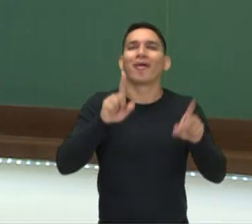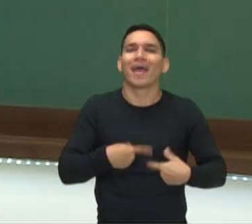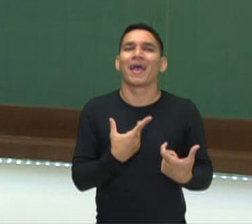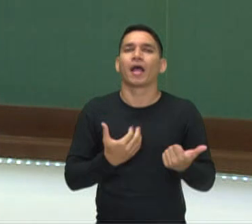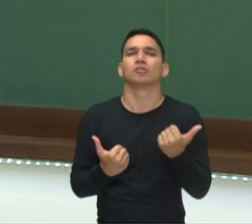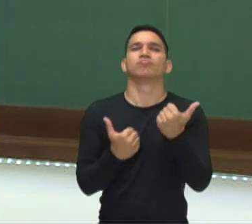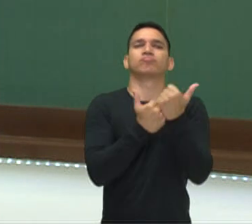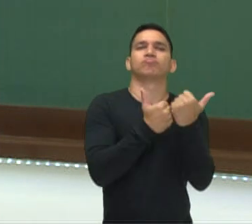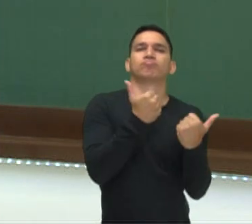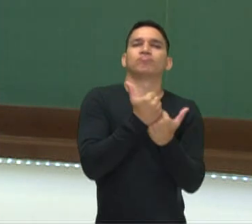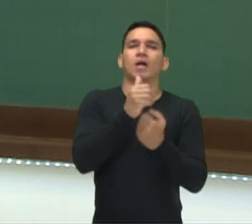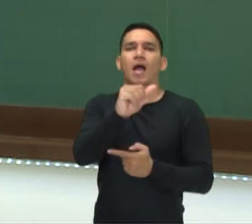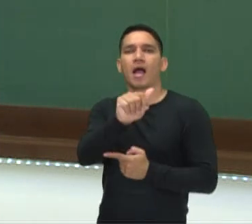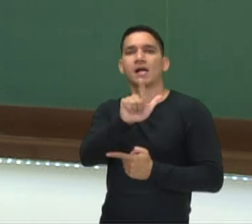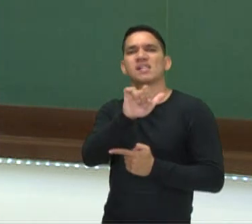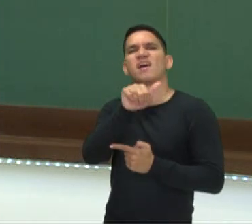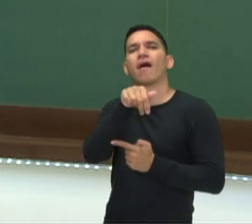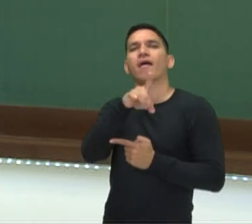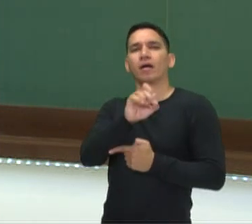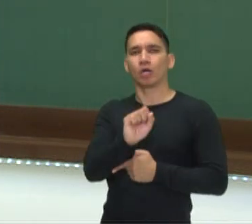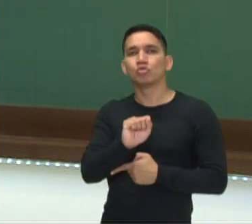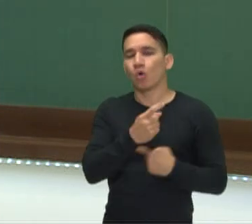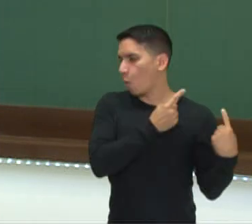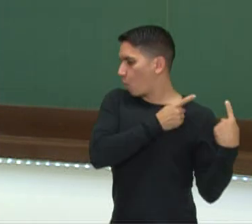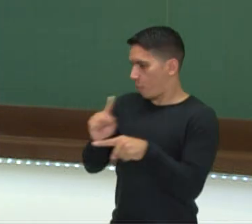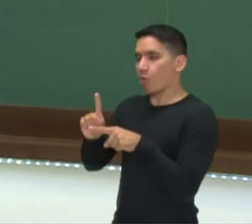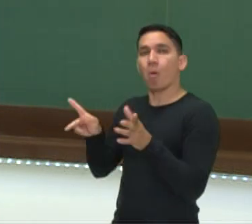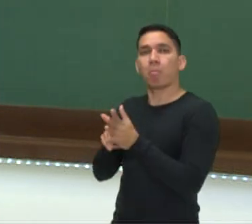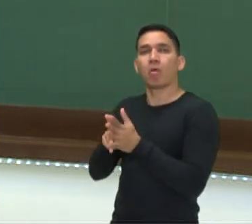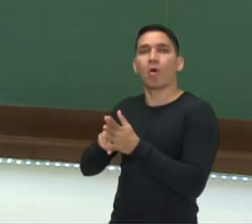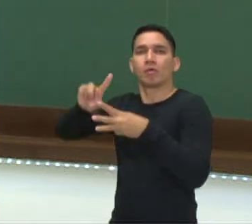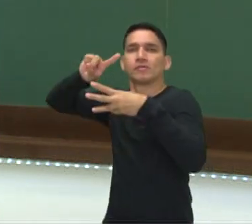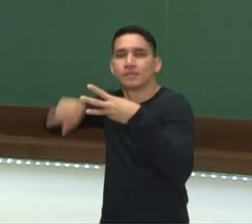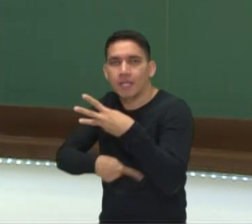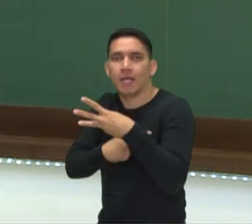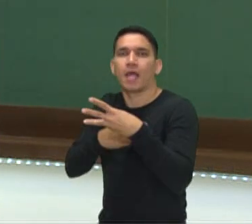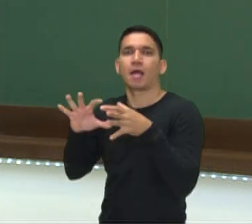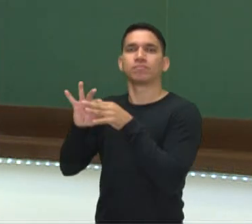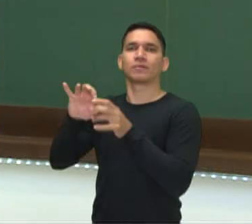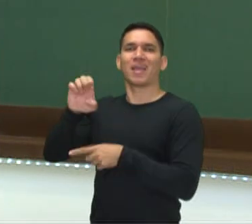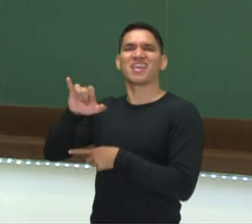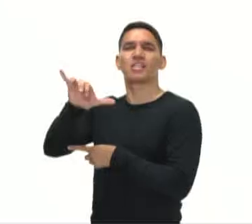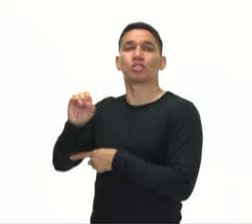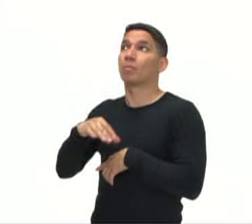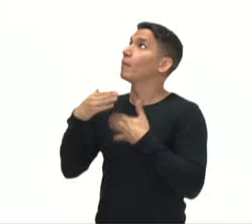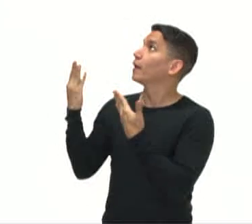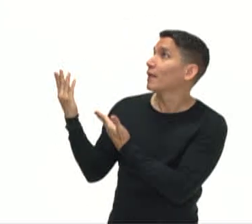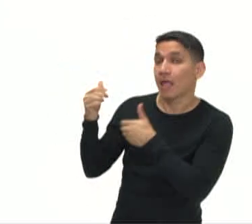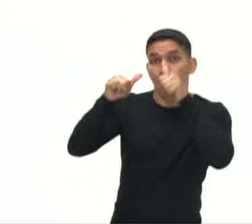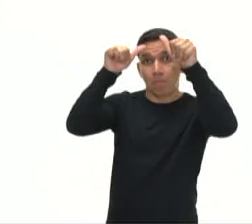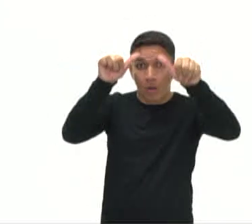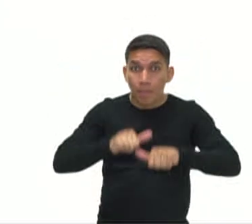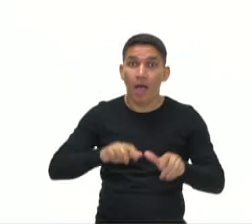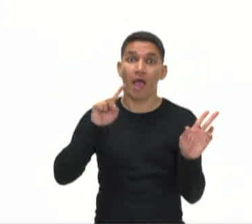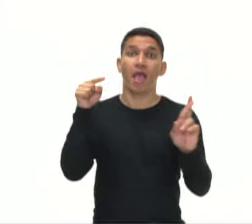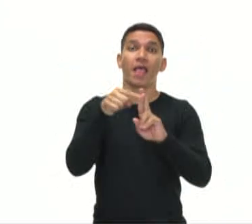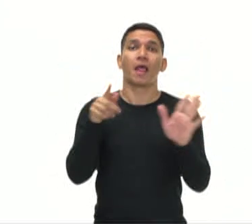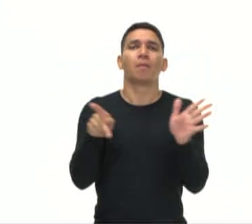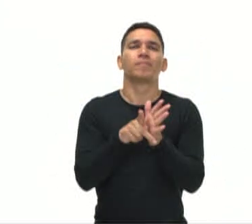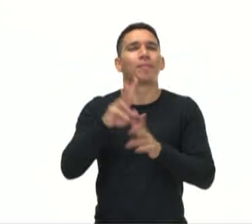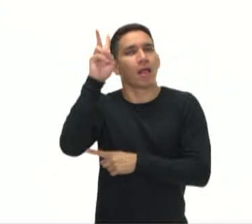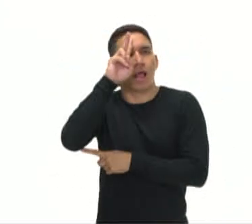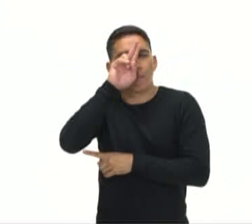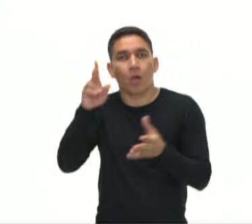os Aliados, para combater os países do eixo. Aliás, este cartaz faz referência a